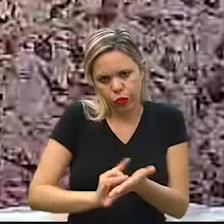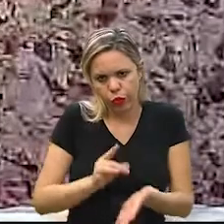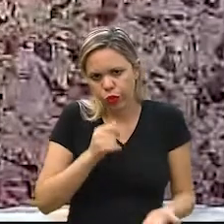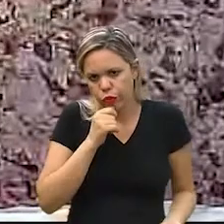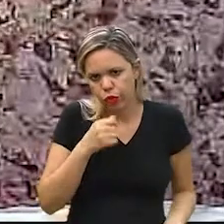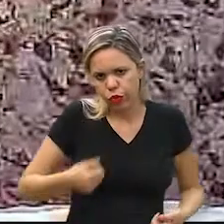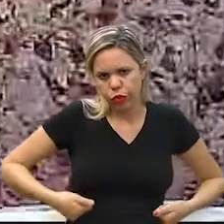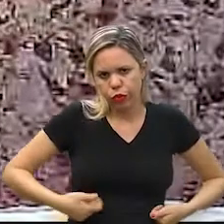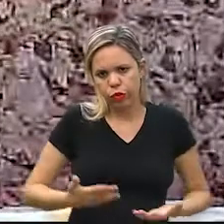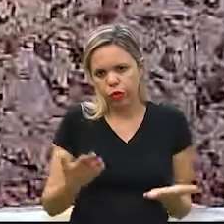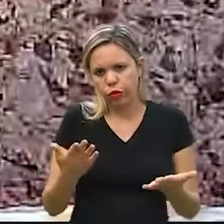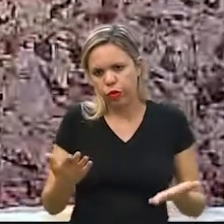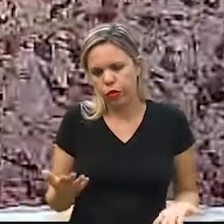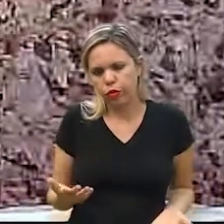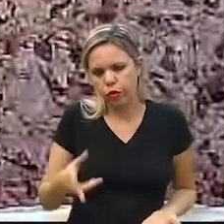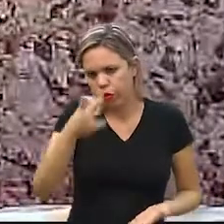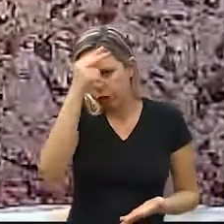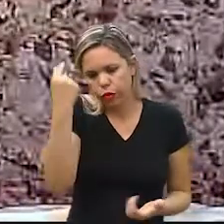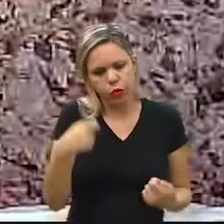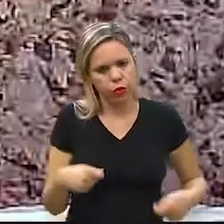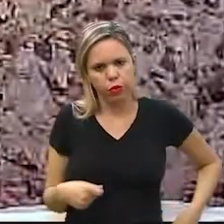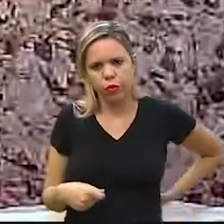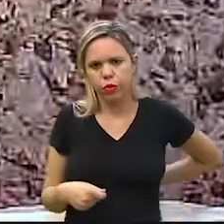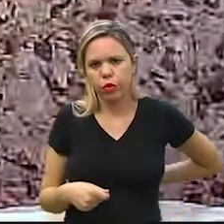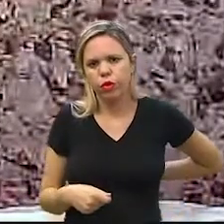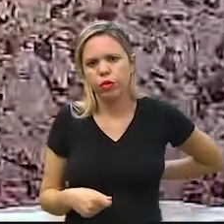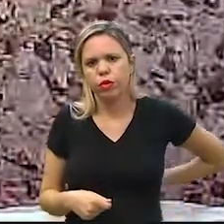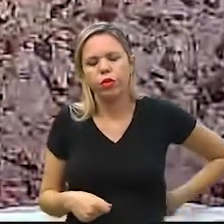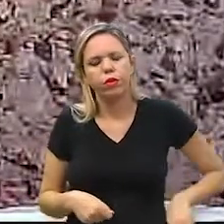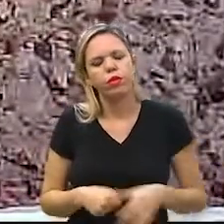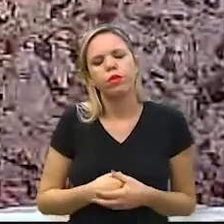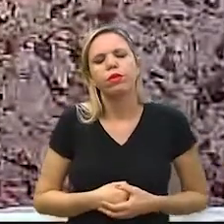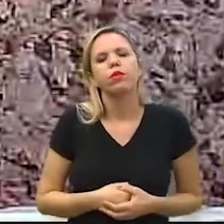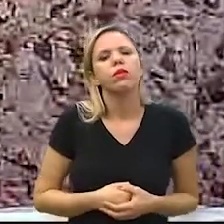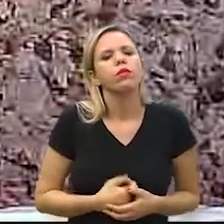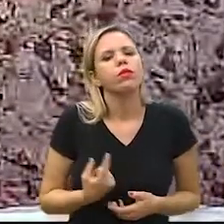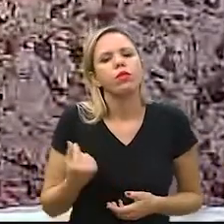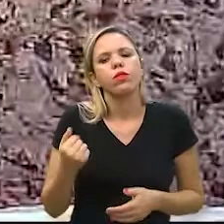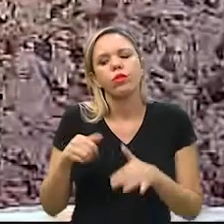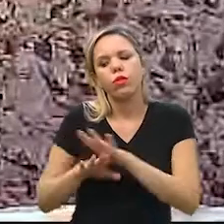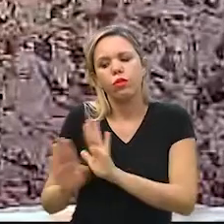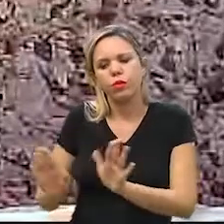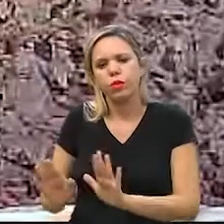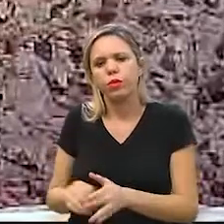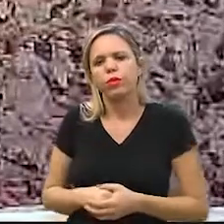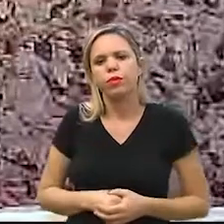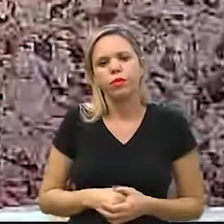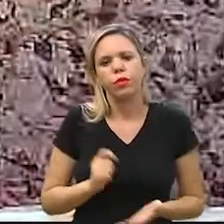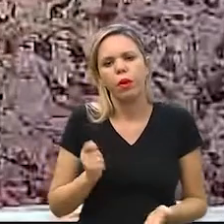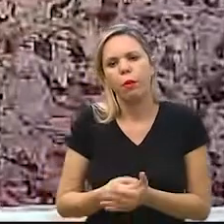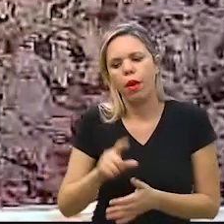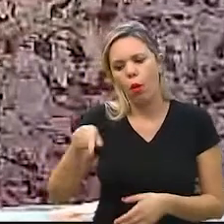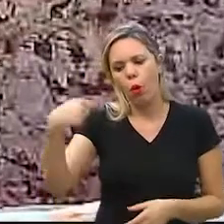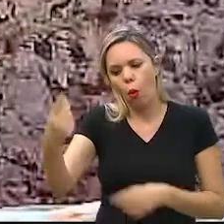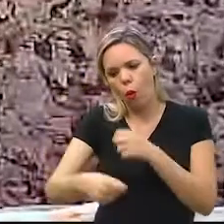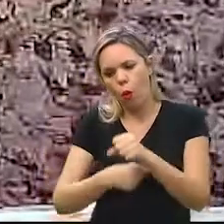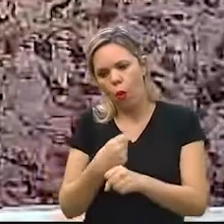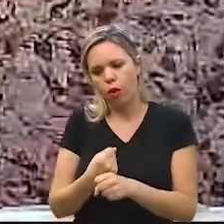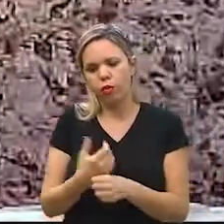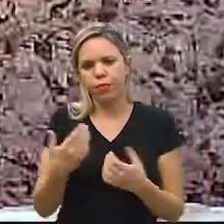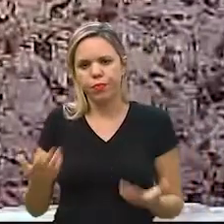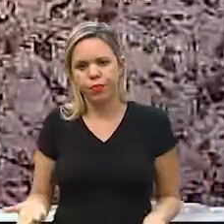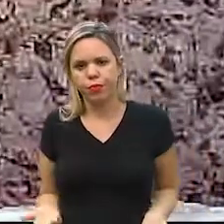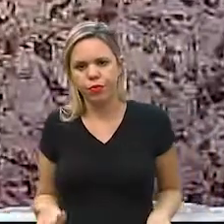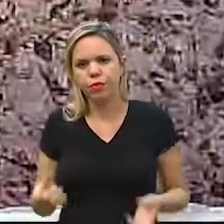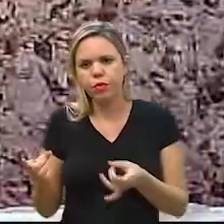gasto ainda, a prefeitura não tem a necessidade de deixar o dinheiro no caixa para pagar no outro ano. Aí